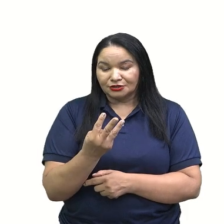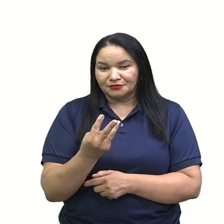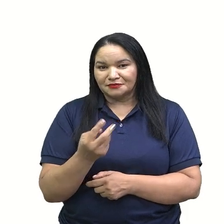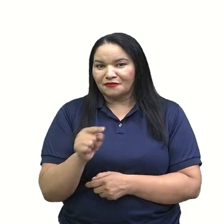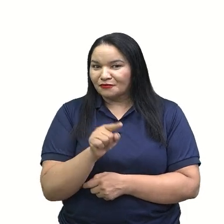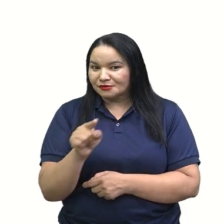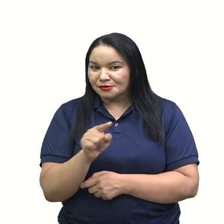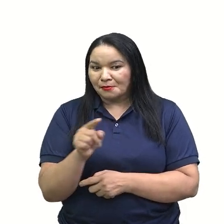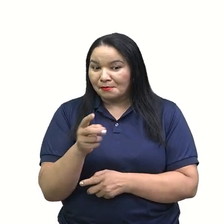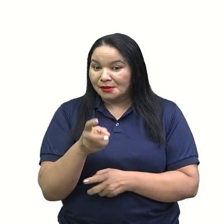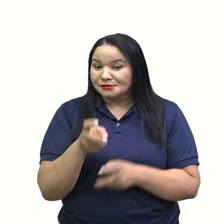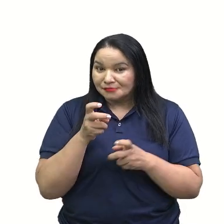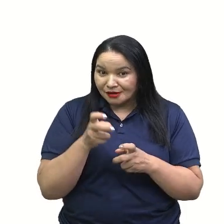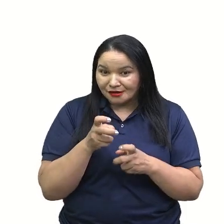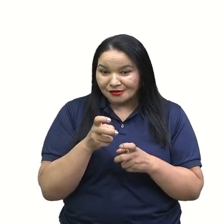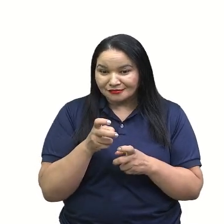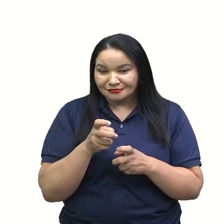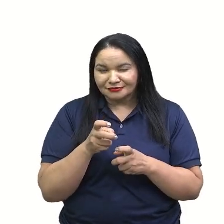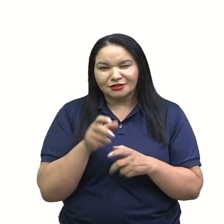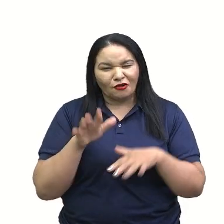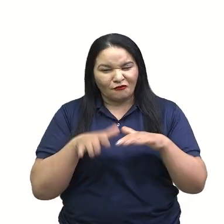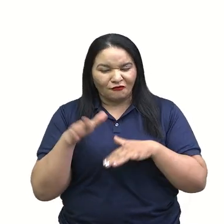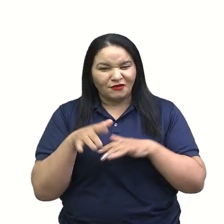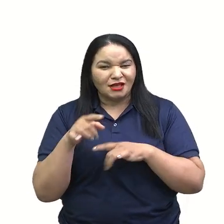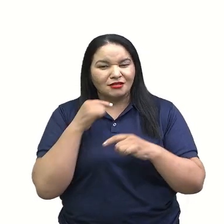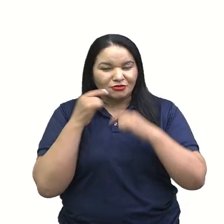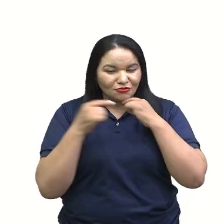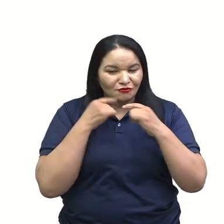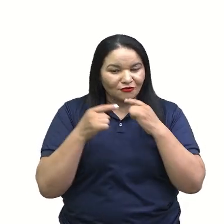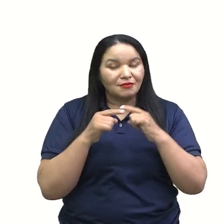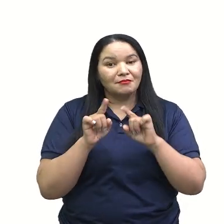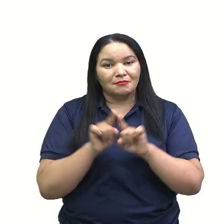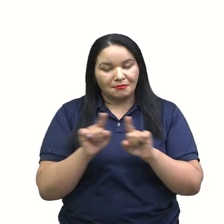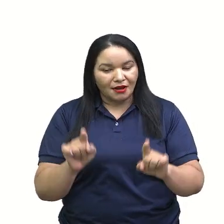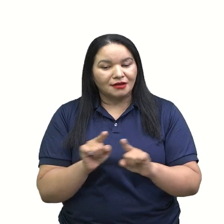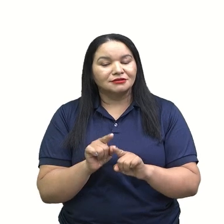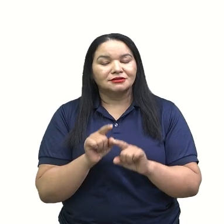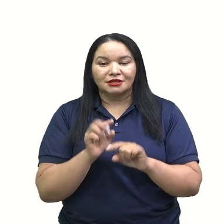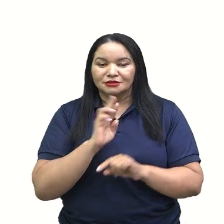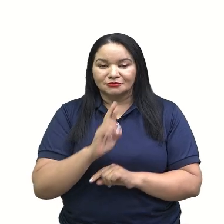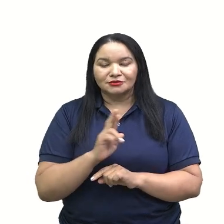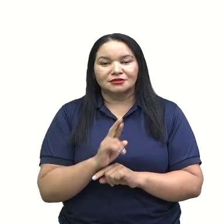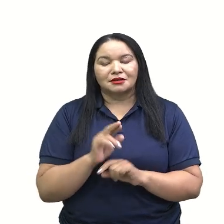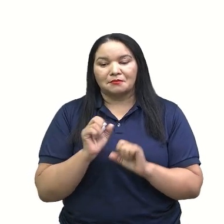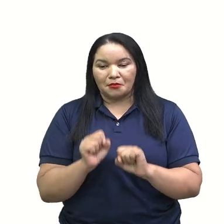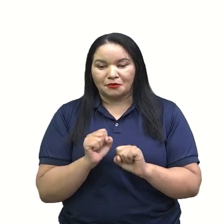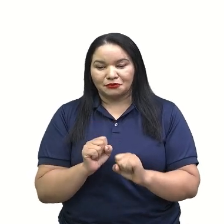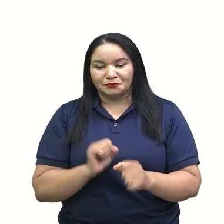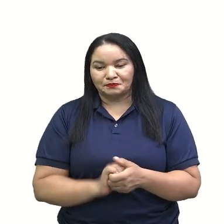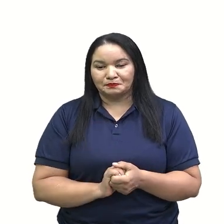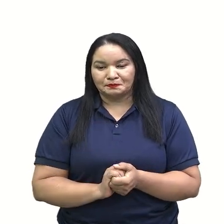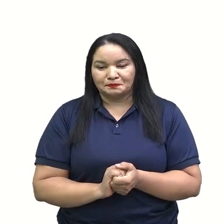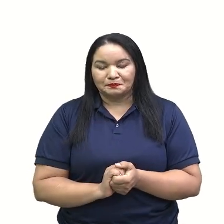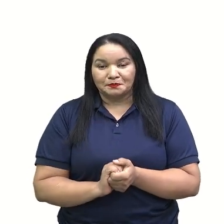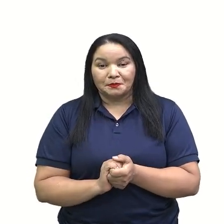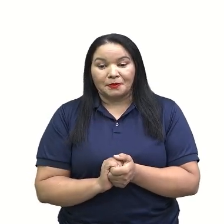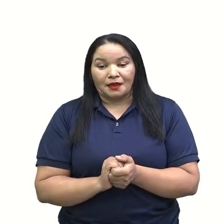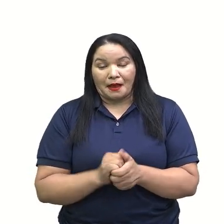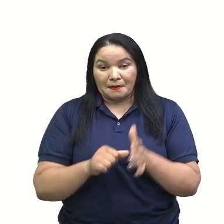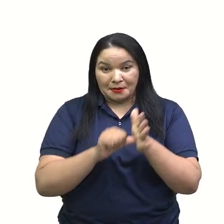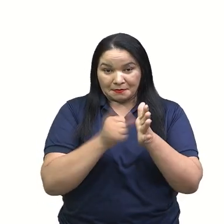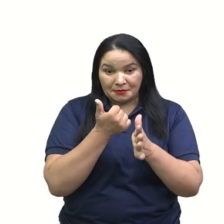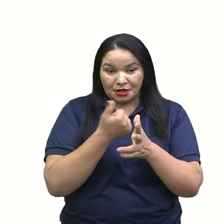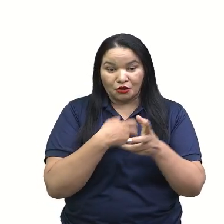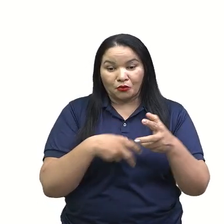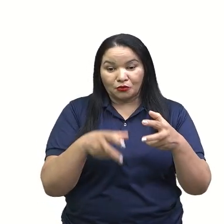perceberam, ou se perceberam, estão até com dúvida aí de responder, mas pode responder que está todo mundo aqui estudando. O primeiro conjunto aí, que vai